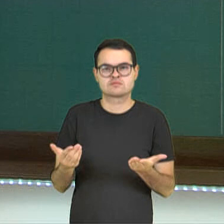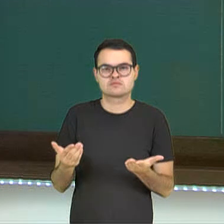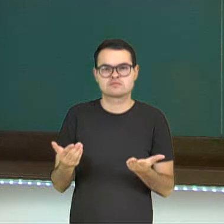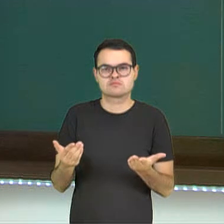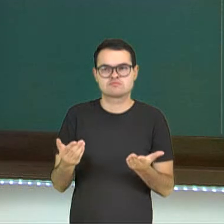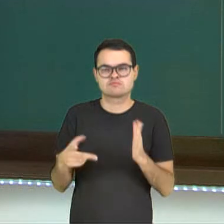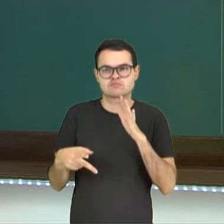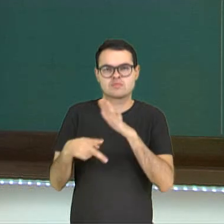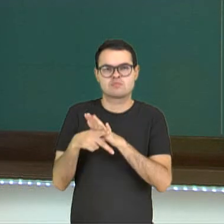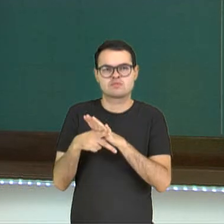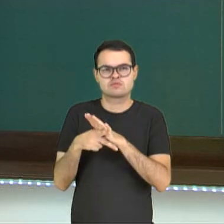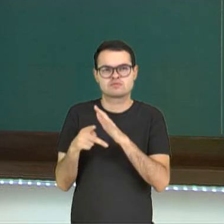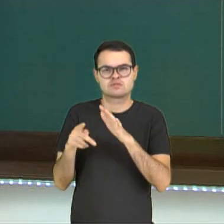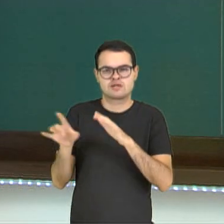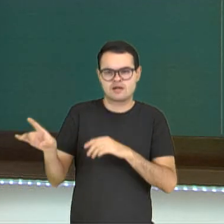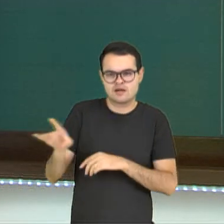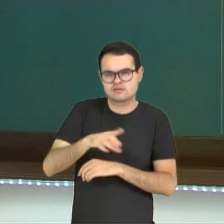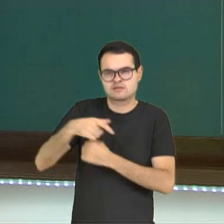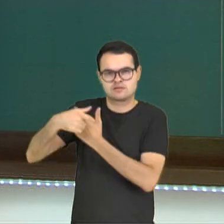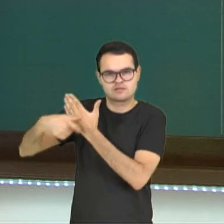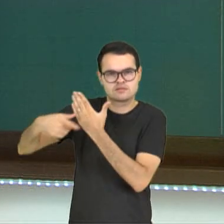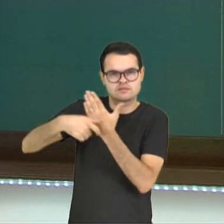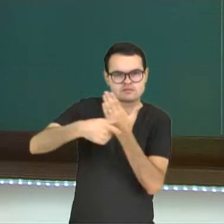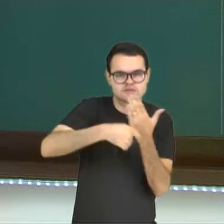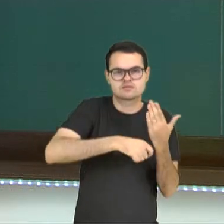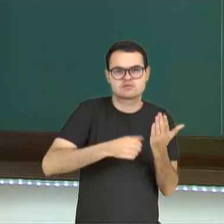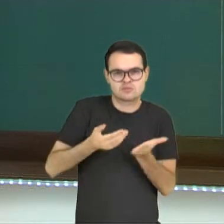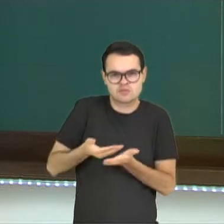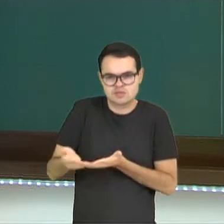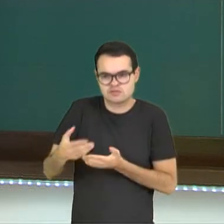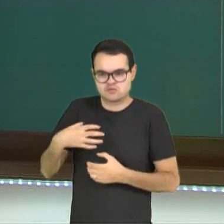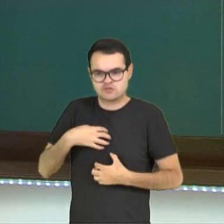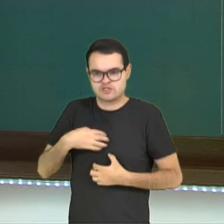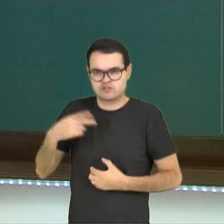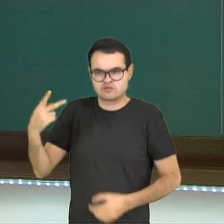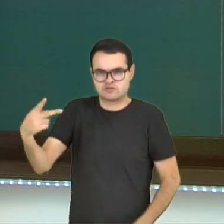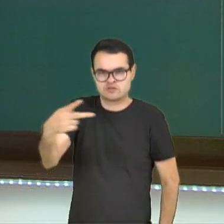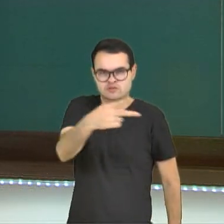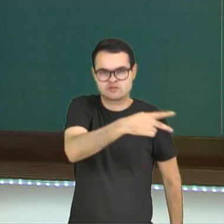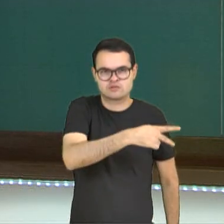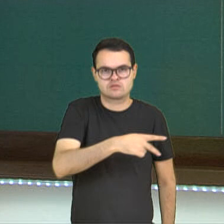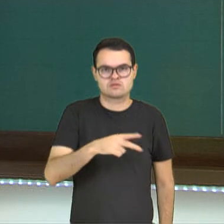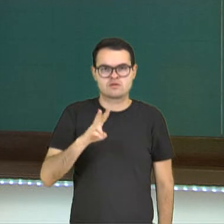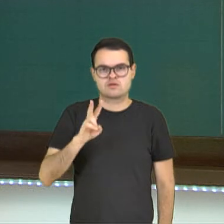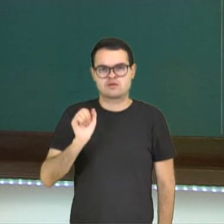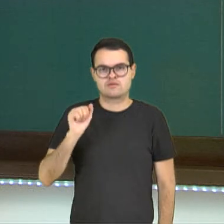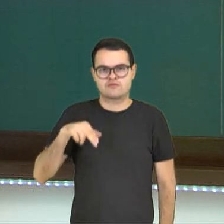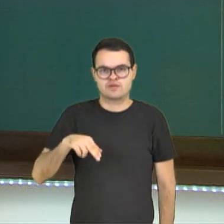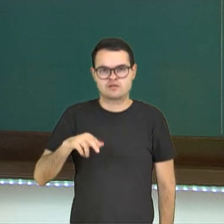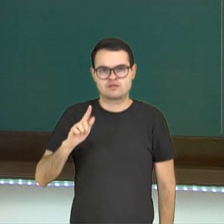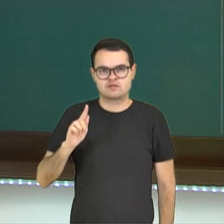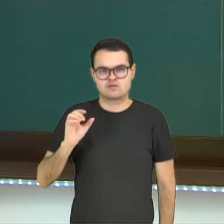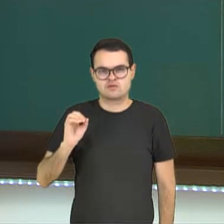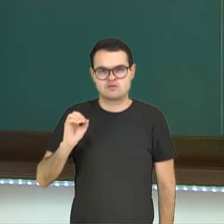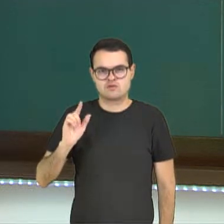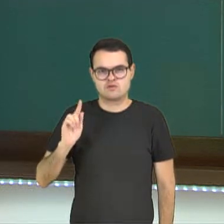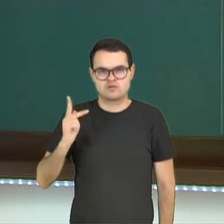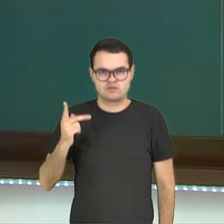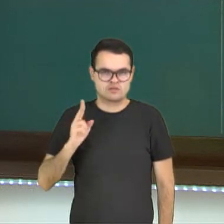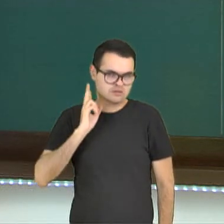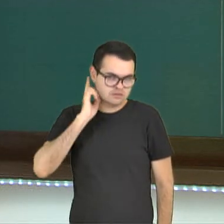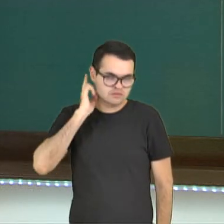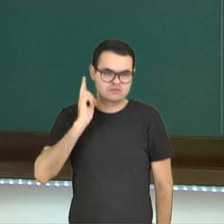né, cada artista vai trabalhar mais ou menos a sua maneira. A gente vai ter nomes como Van Gogh, como Gauguin,